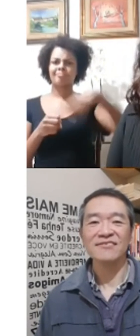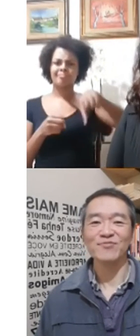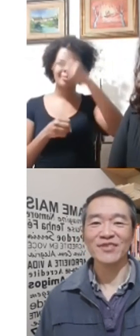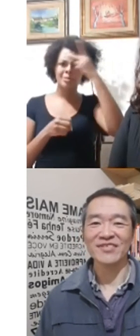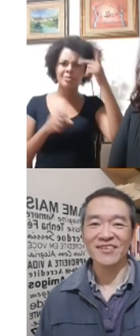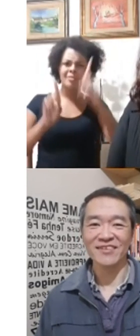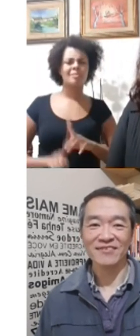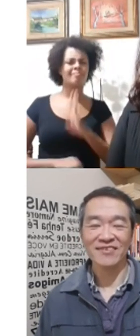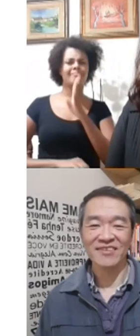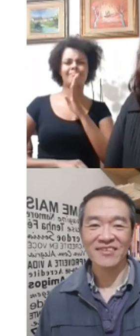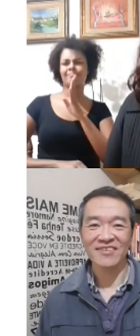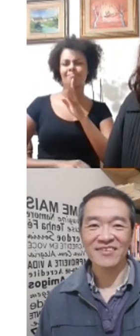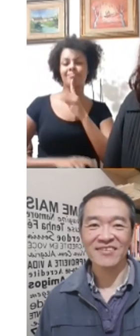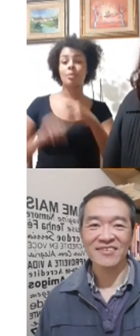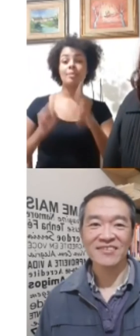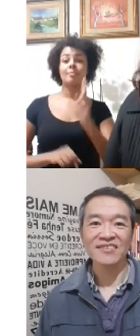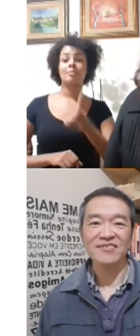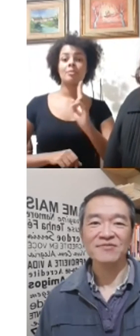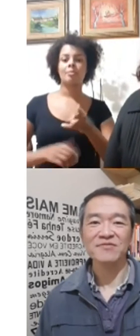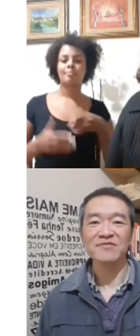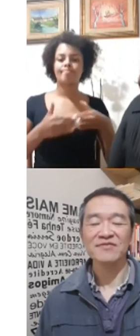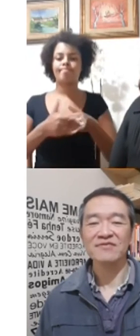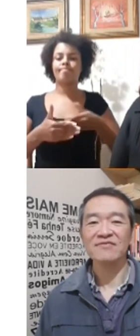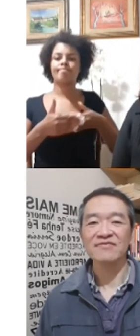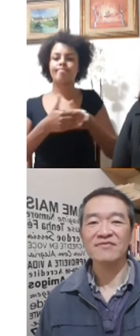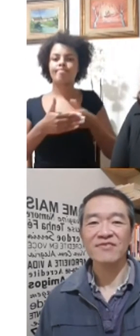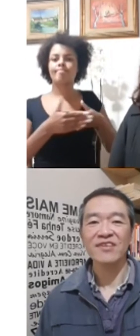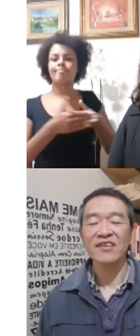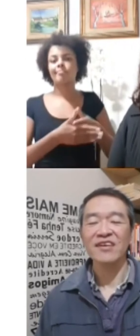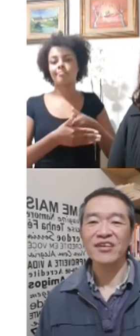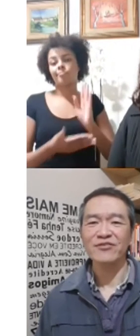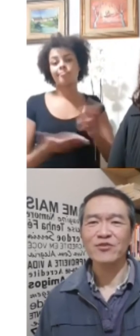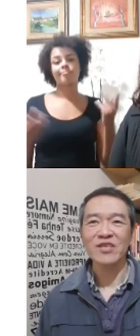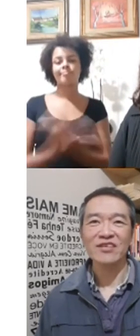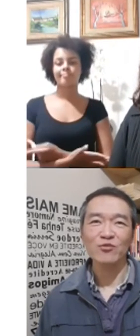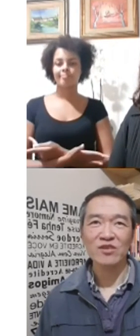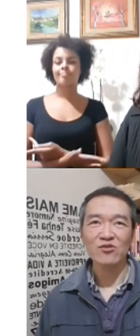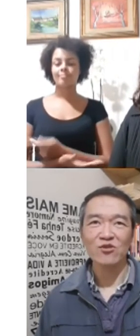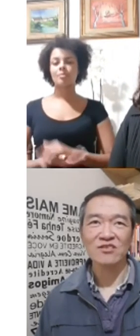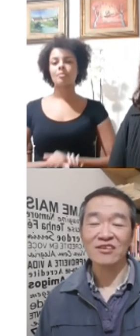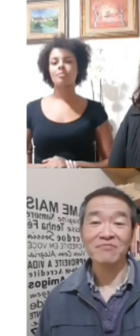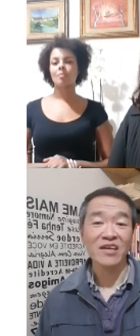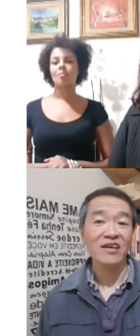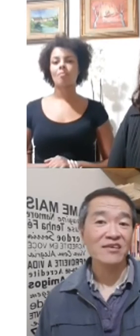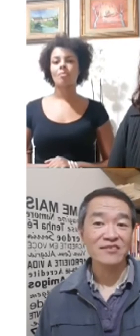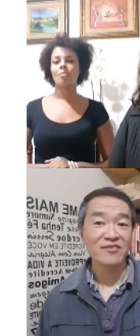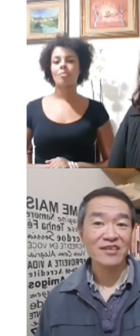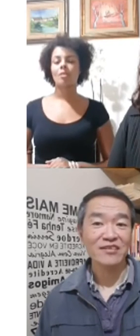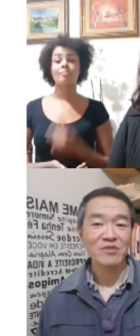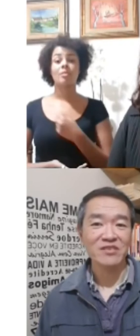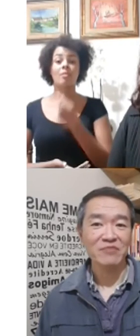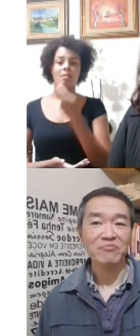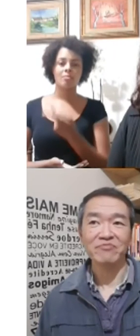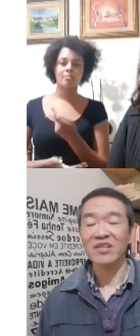uma vez que, para a Pois gente, vários lugares nos impede de participar. é. Eu vou comentar algumas coisas, né? A questão